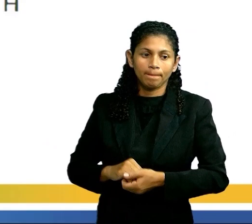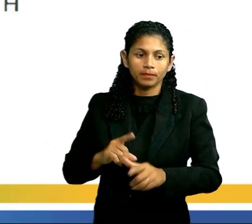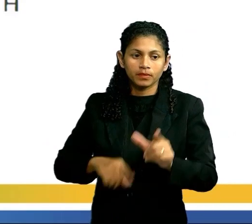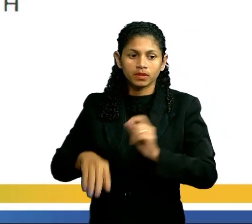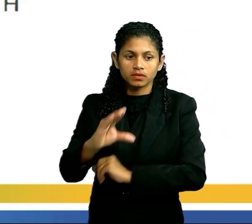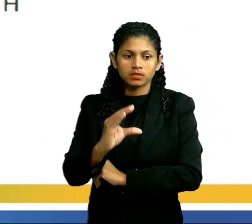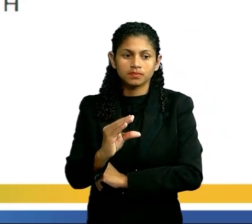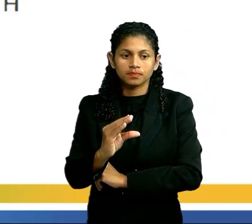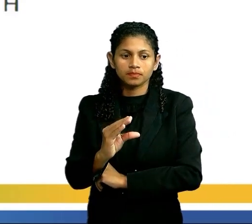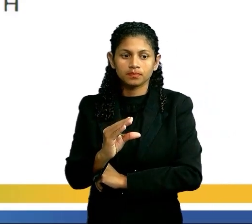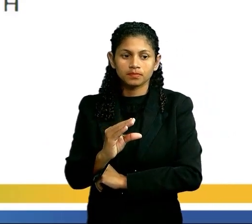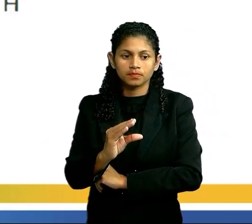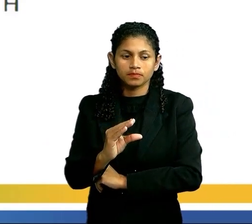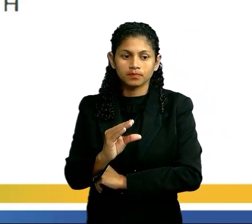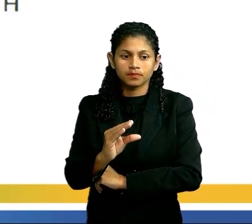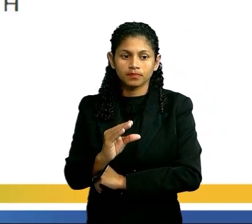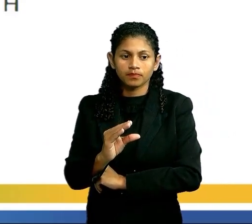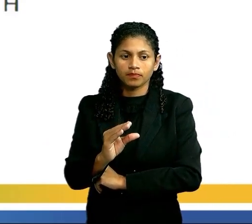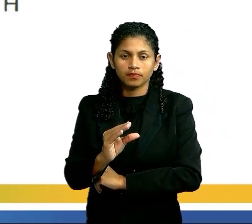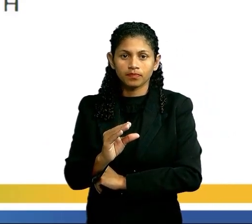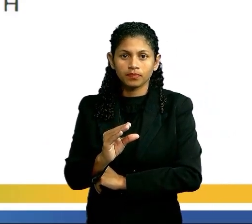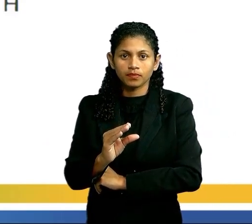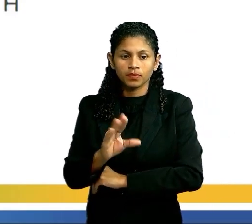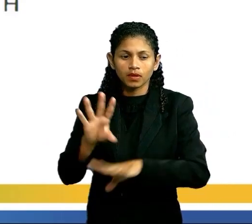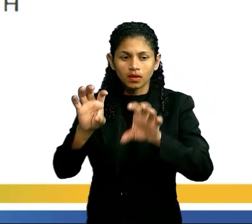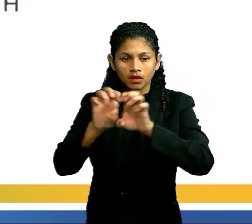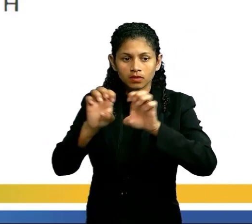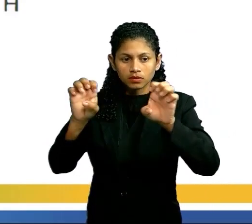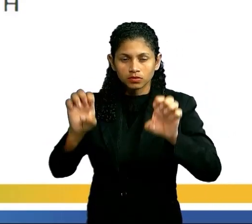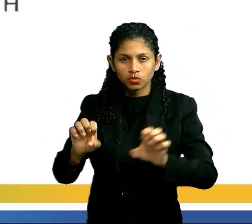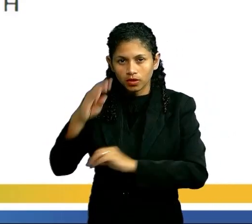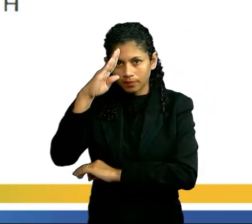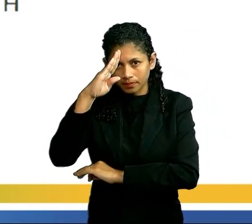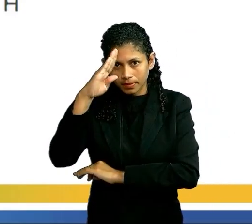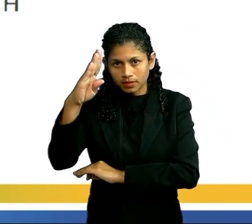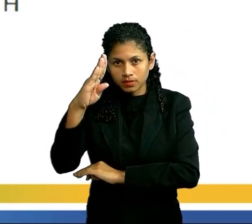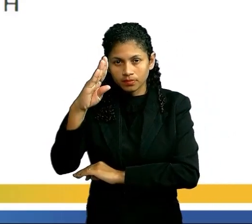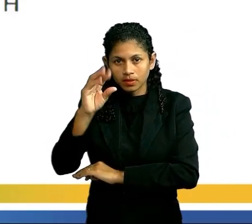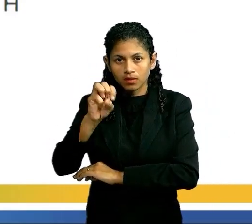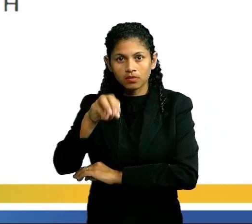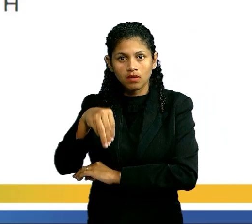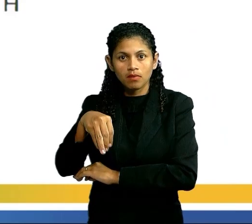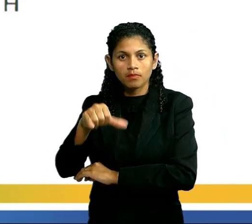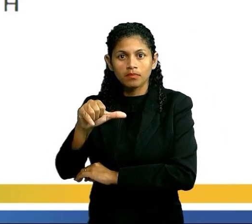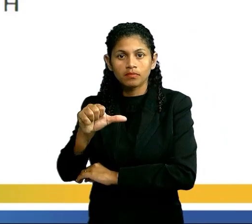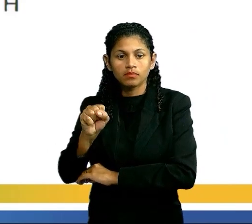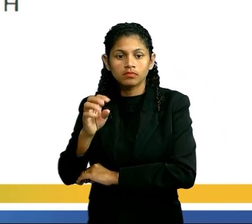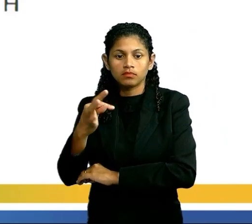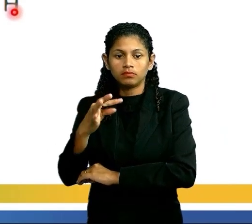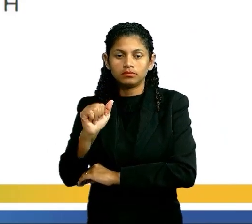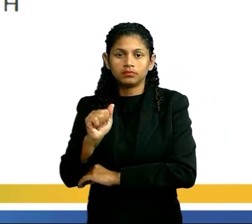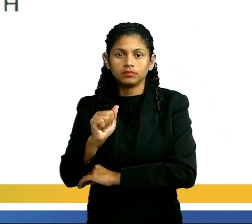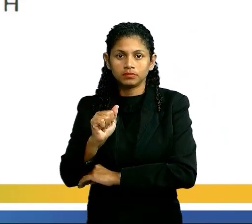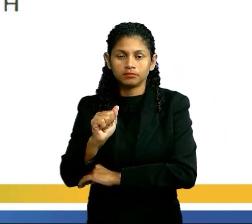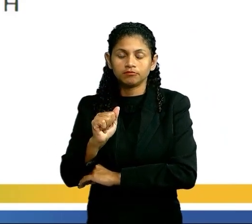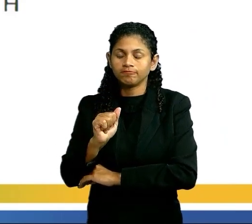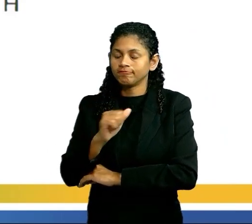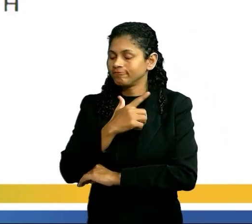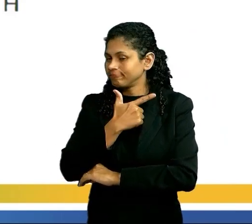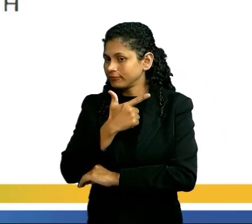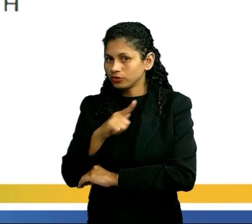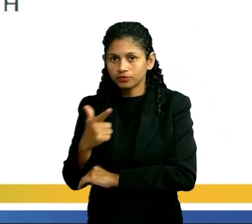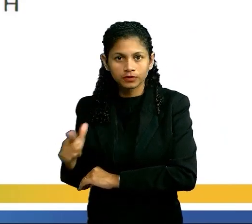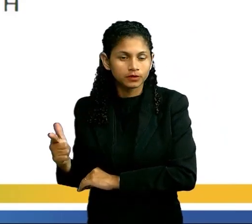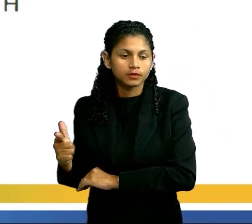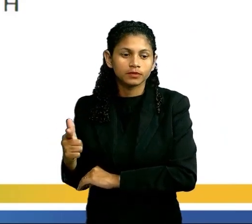C, a cadeia principal mista. Acabei de dizer, se não tem ramificação no benzeno, então ele